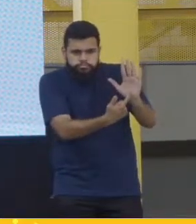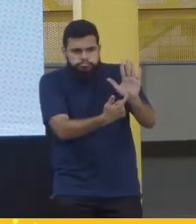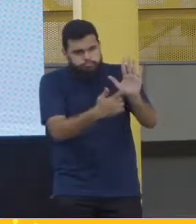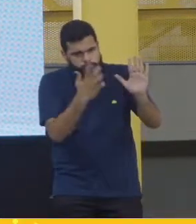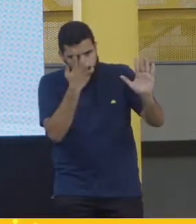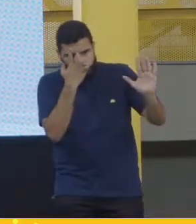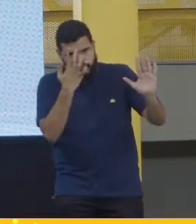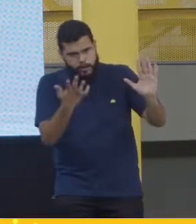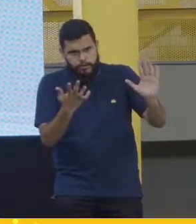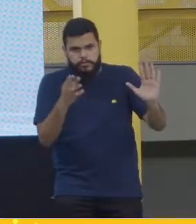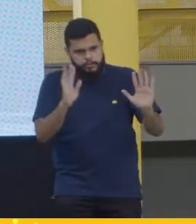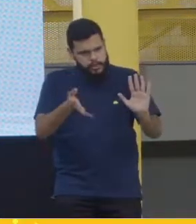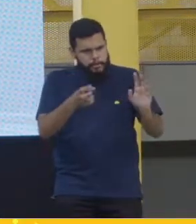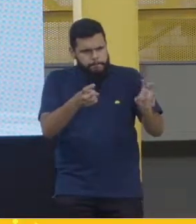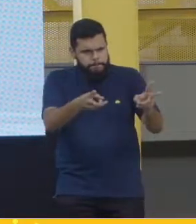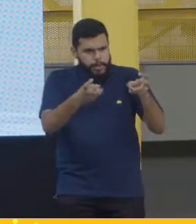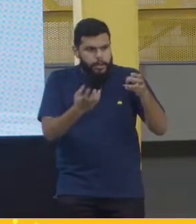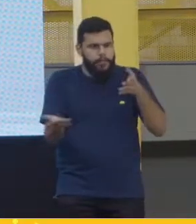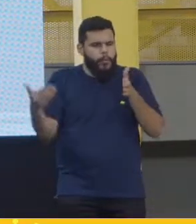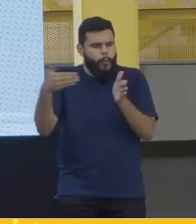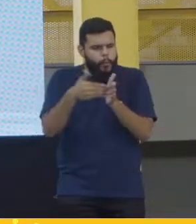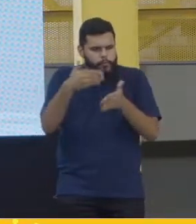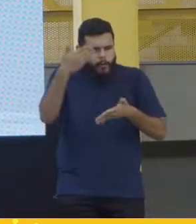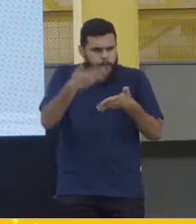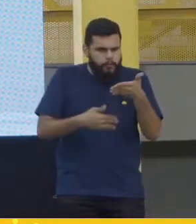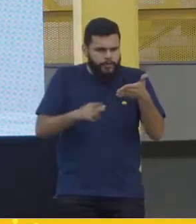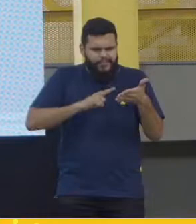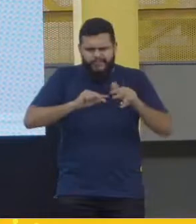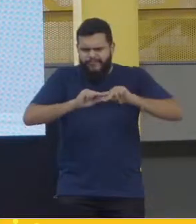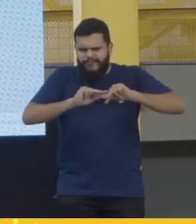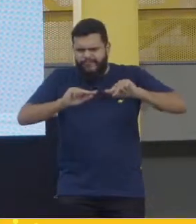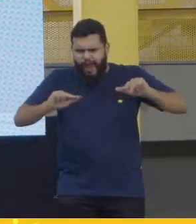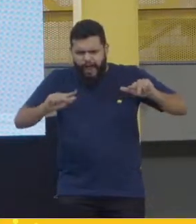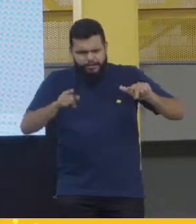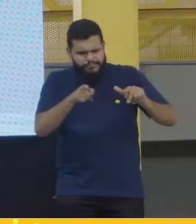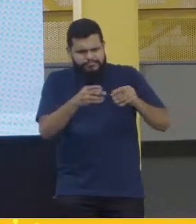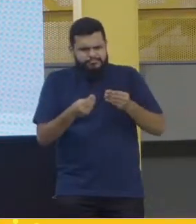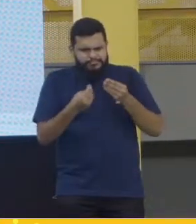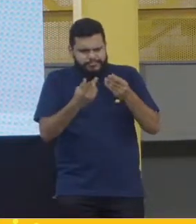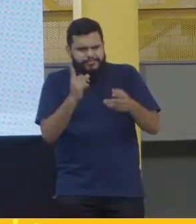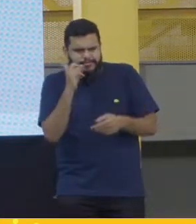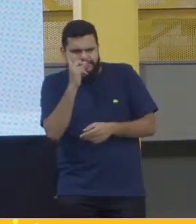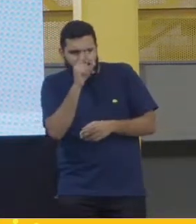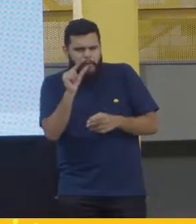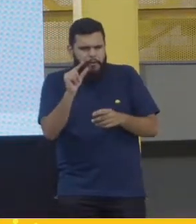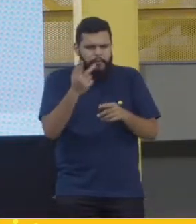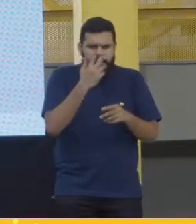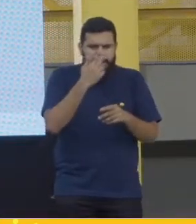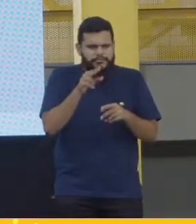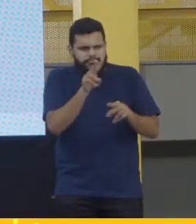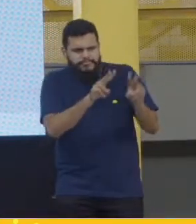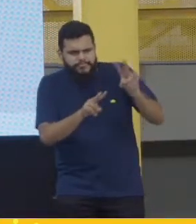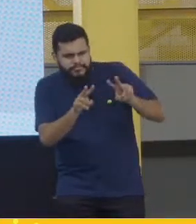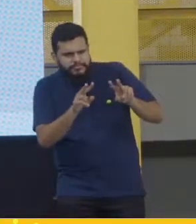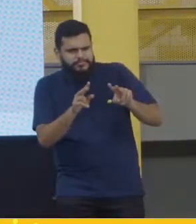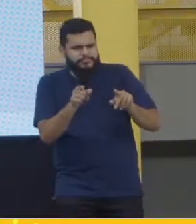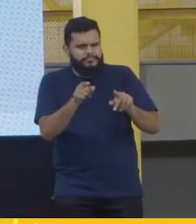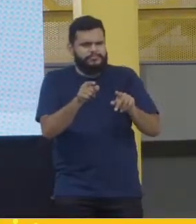você já notou que no último Enem eles deram um monte de fórmula já para você? Pois é, Sarinha, não